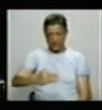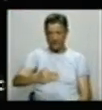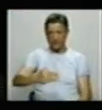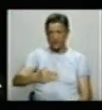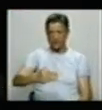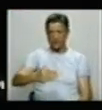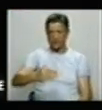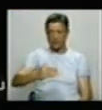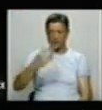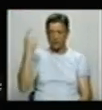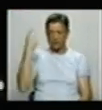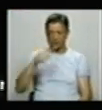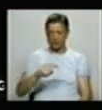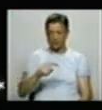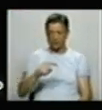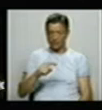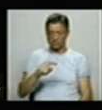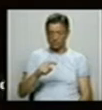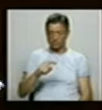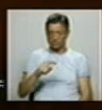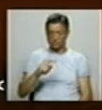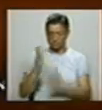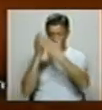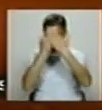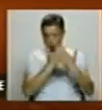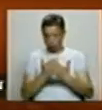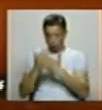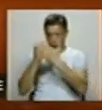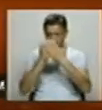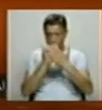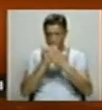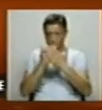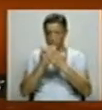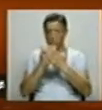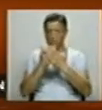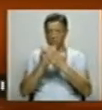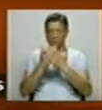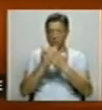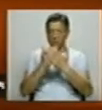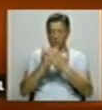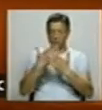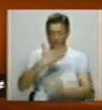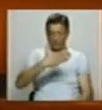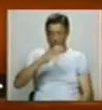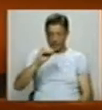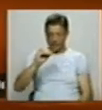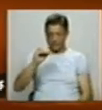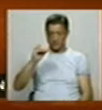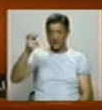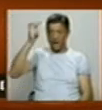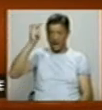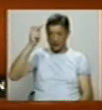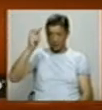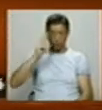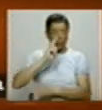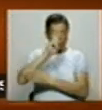até mais mistérios sobre isso. É que é um estudo extraordinário que junta cerca de uma década de observações. Imagina tu,